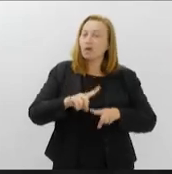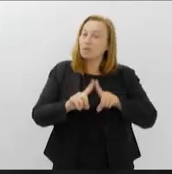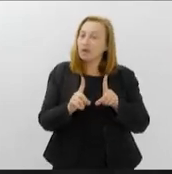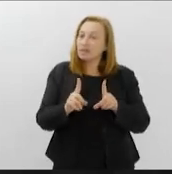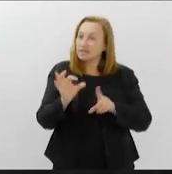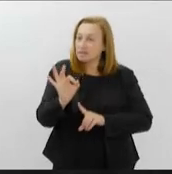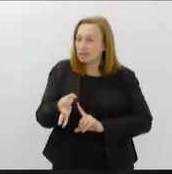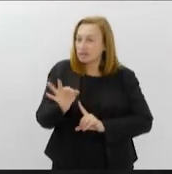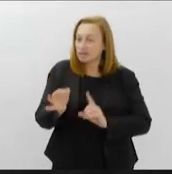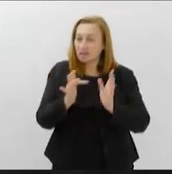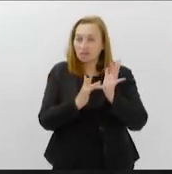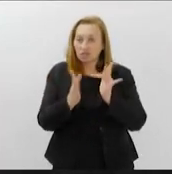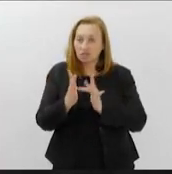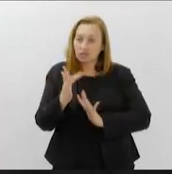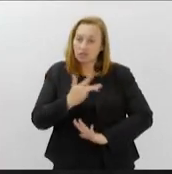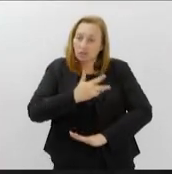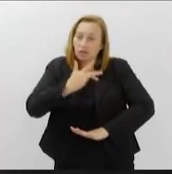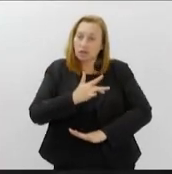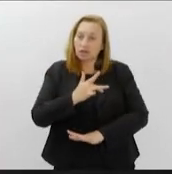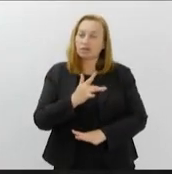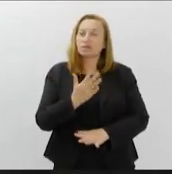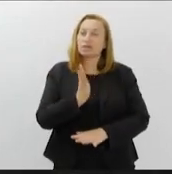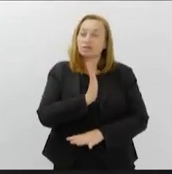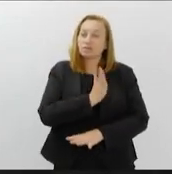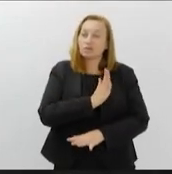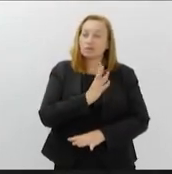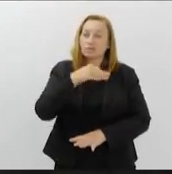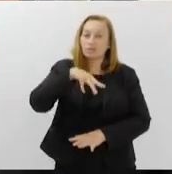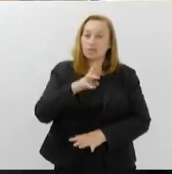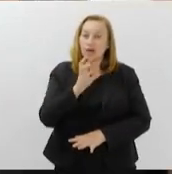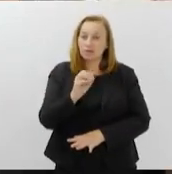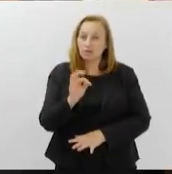coração de Márcio Galberto. Essa semana ele vai estar mais